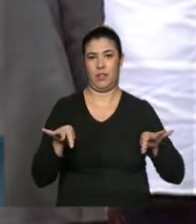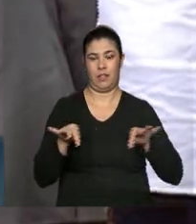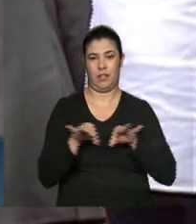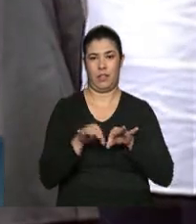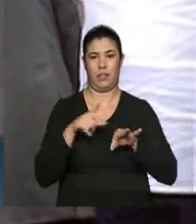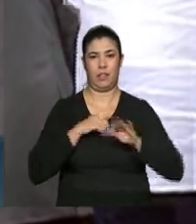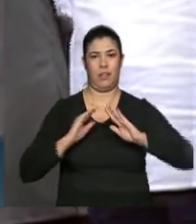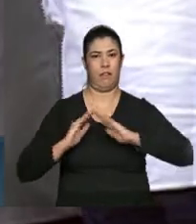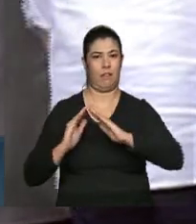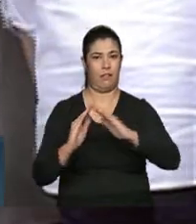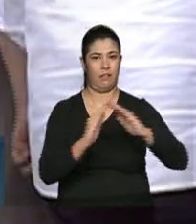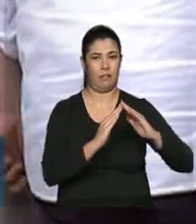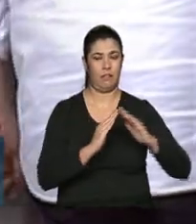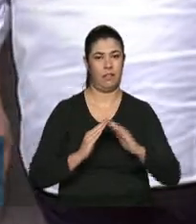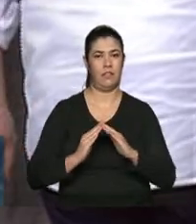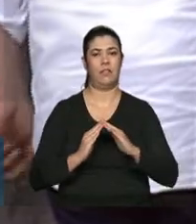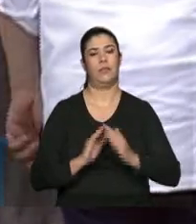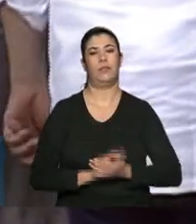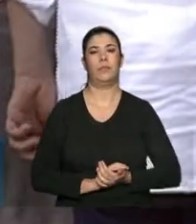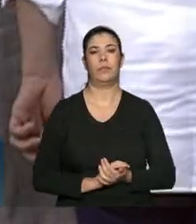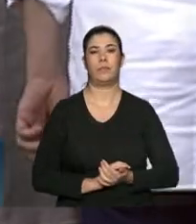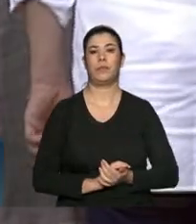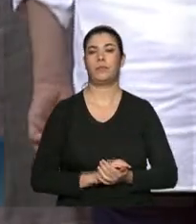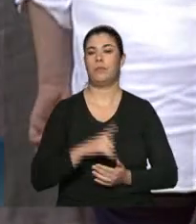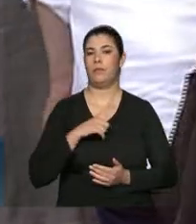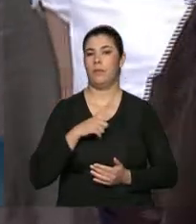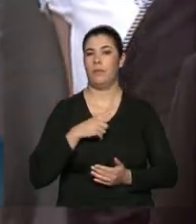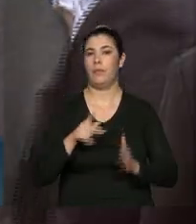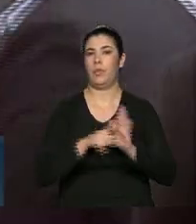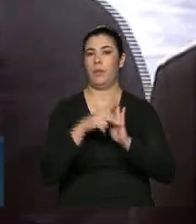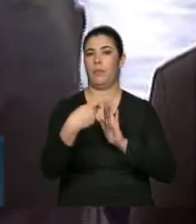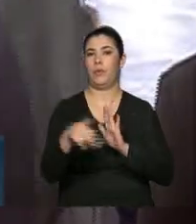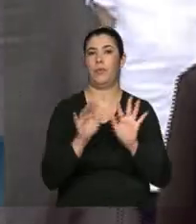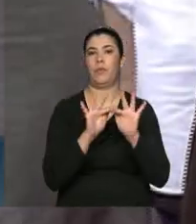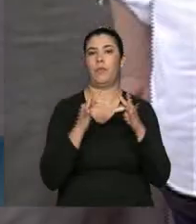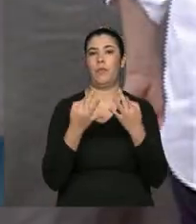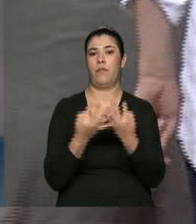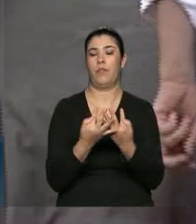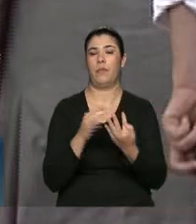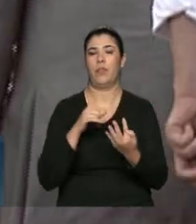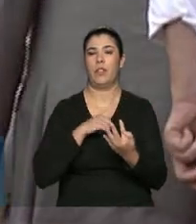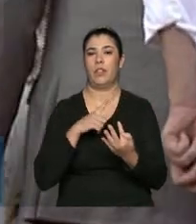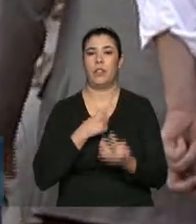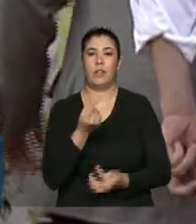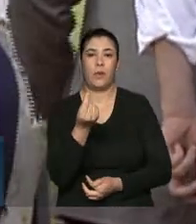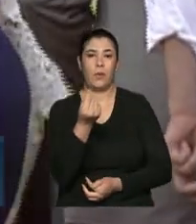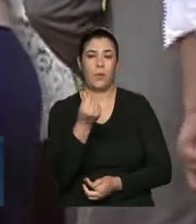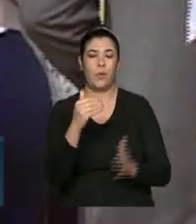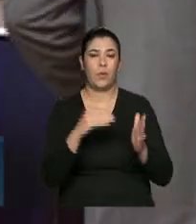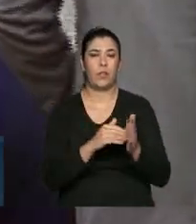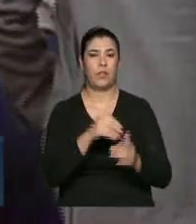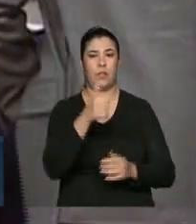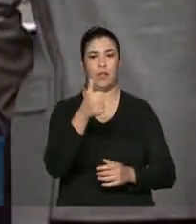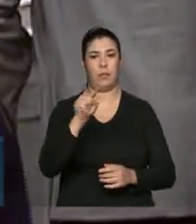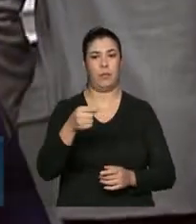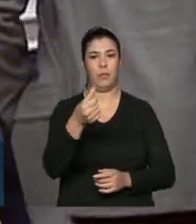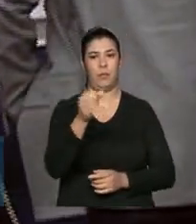por casas e é destinado a famílias que recebem até R$ 1.600.